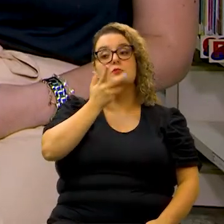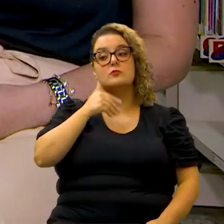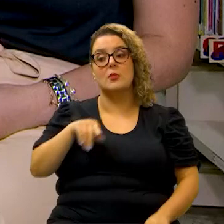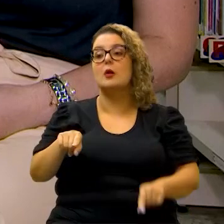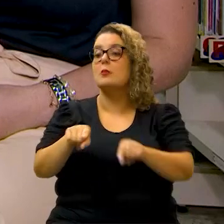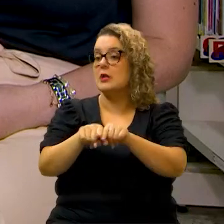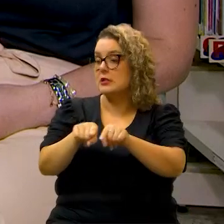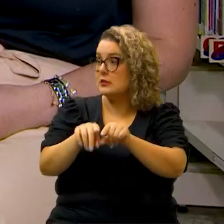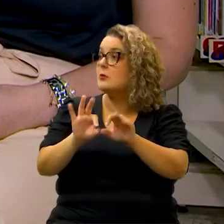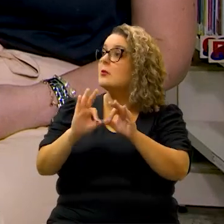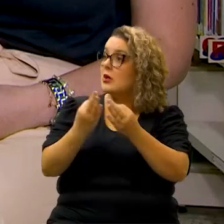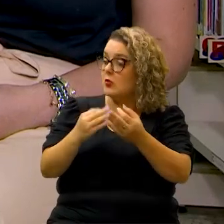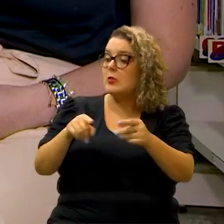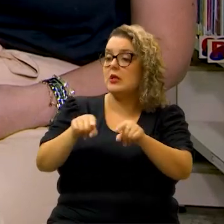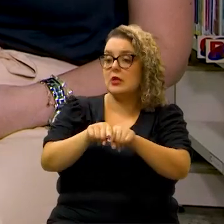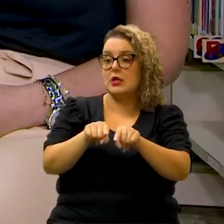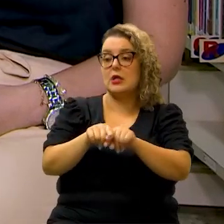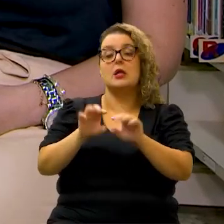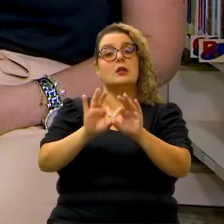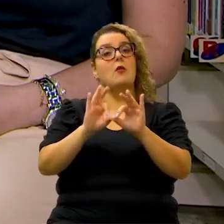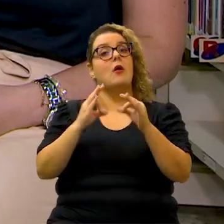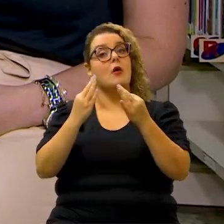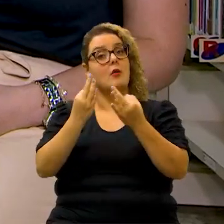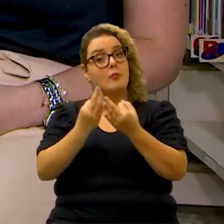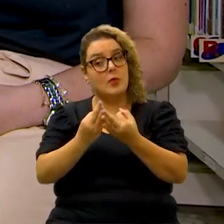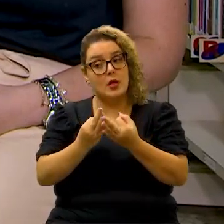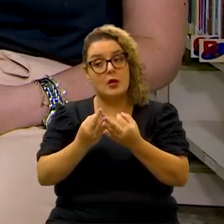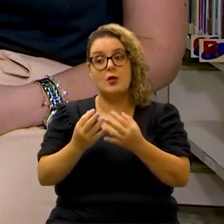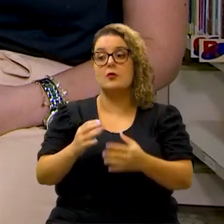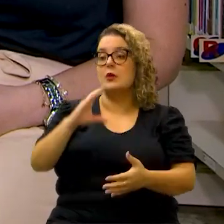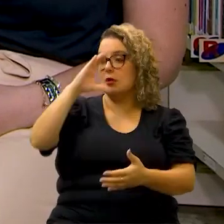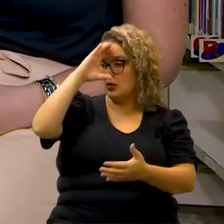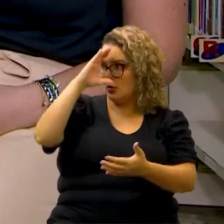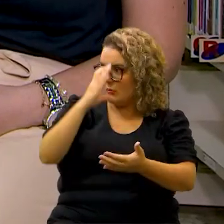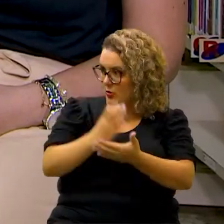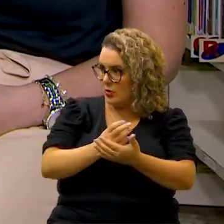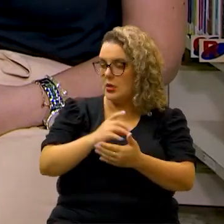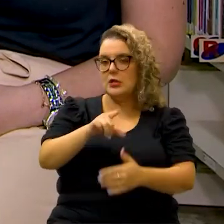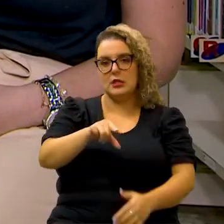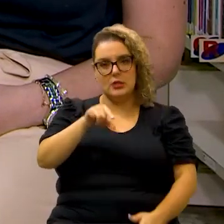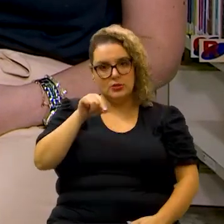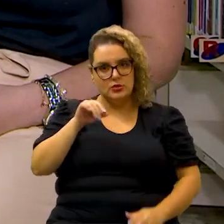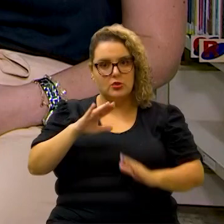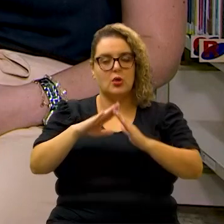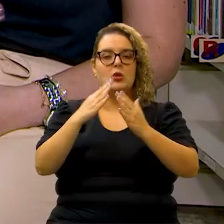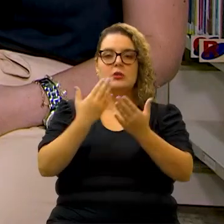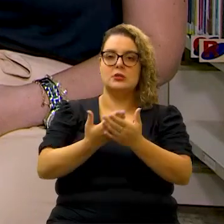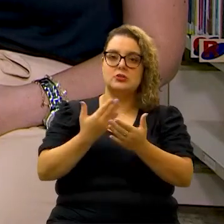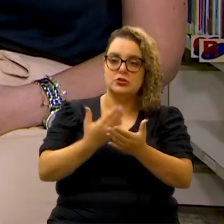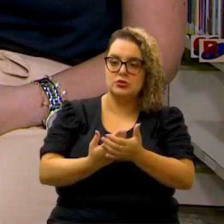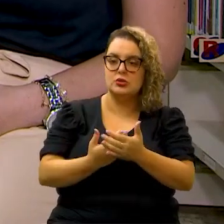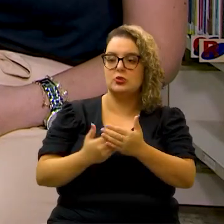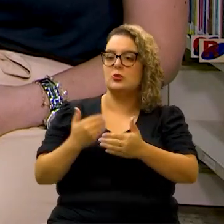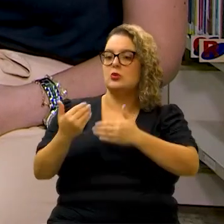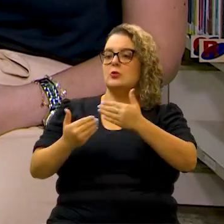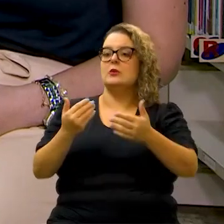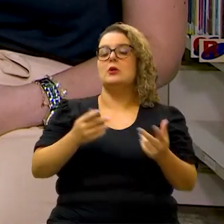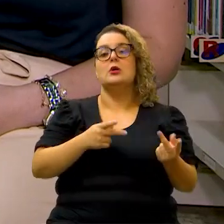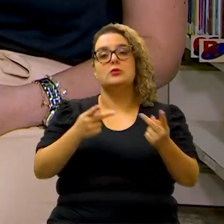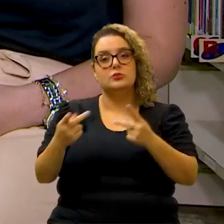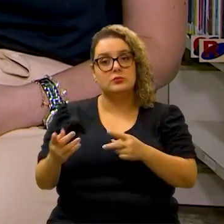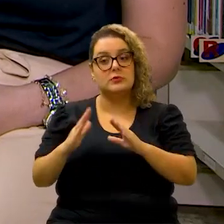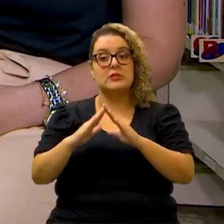para as crianças, mas para as famílias também. Então, as famílias precisam estar confiantes na escolha, no processo ao qual